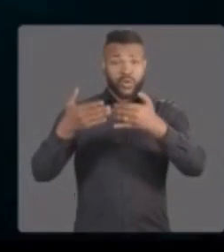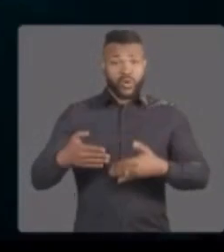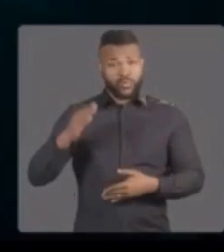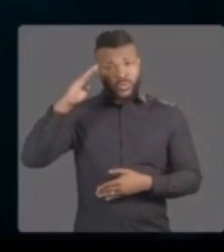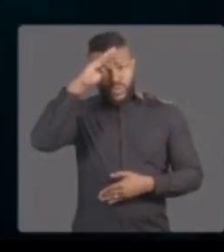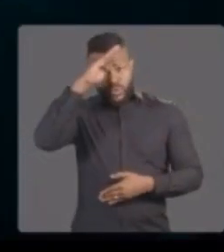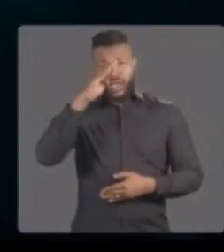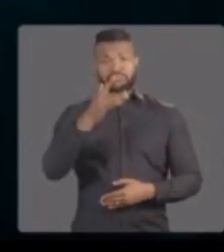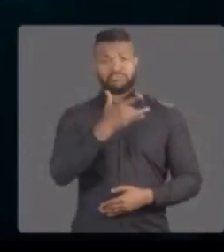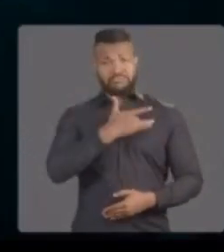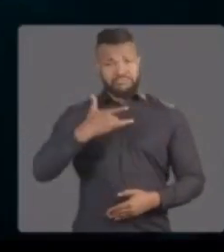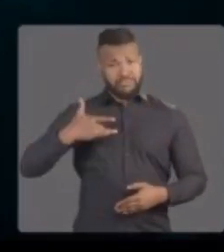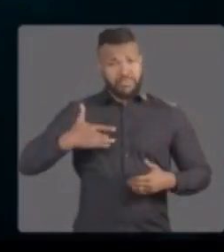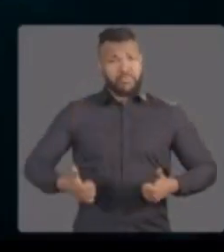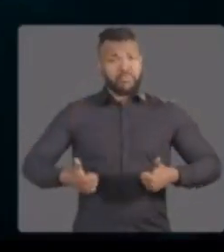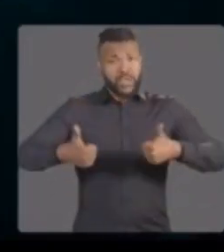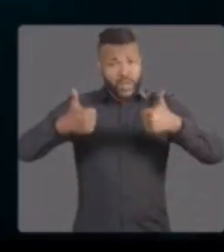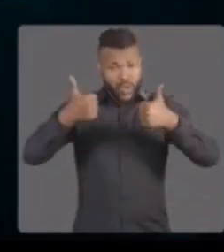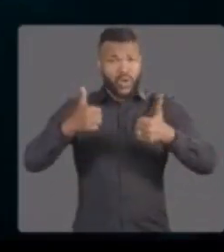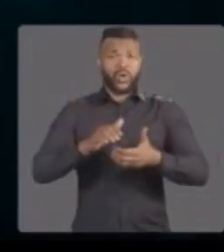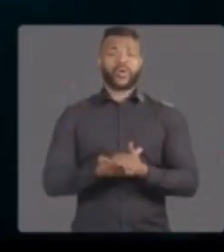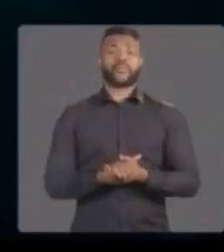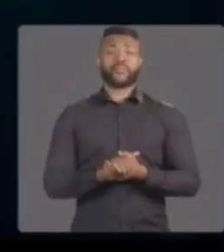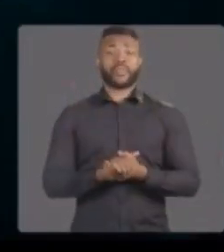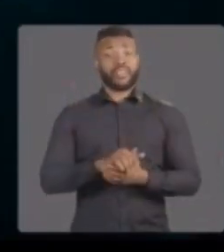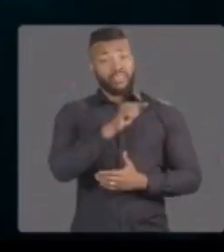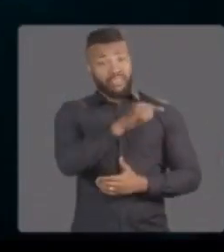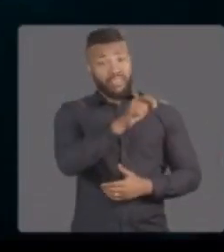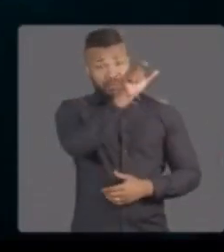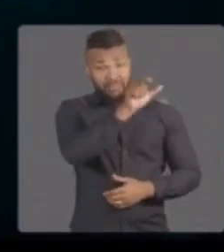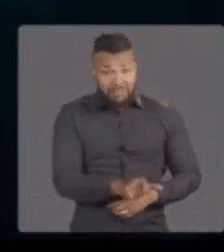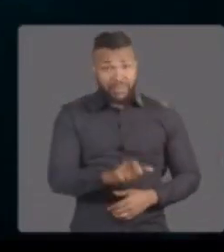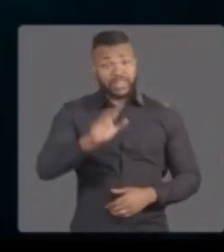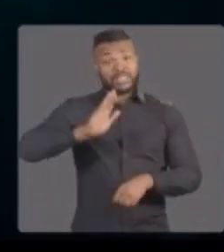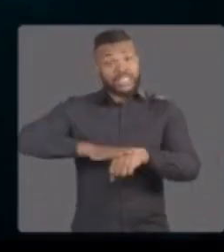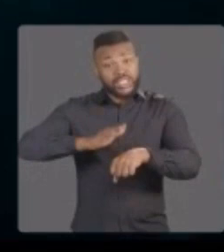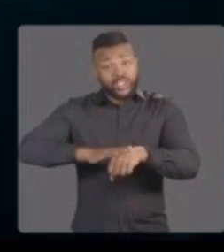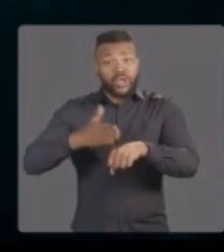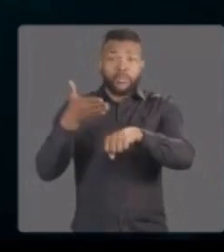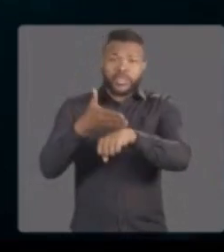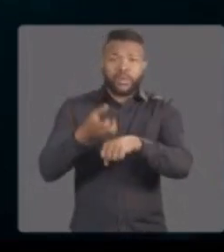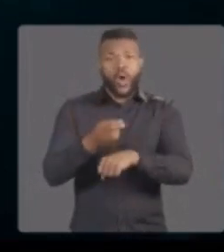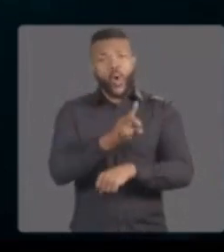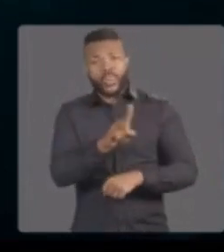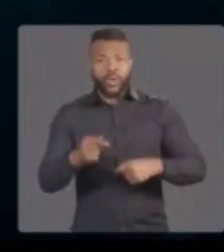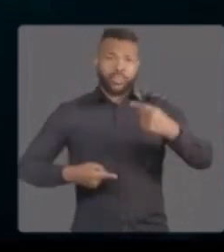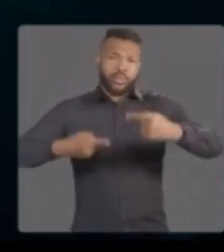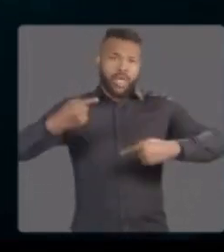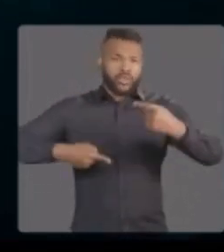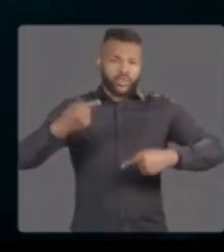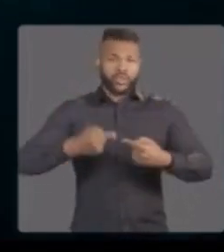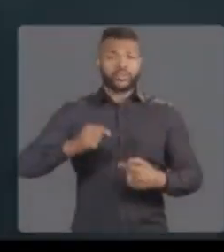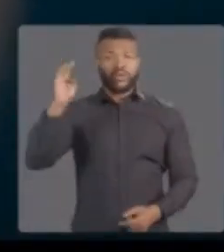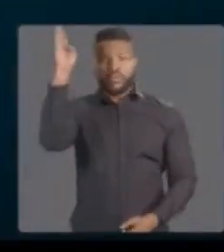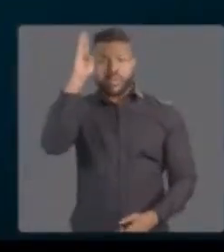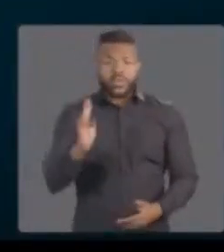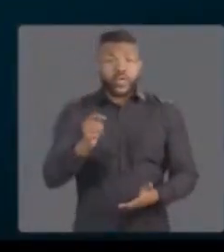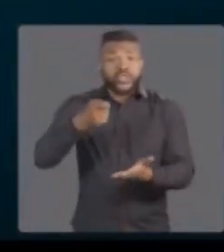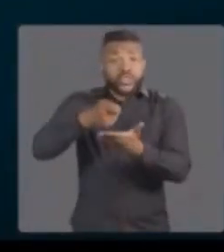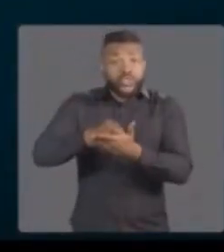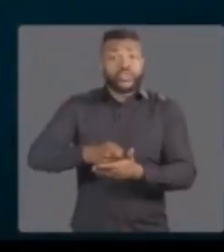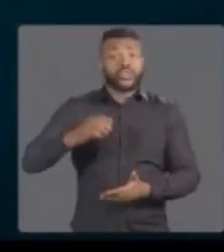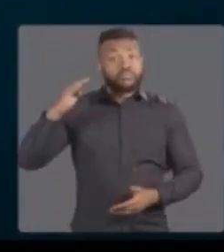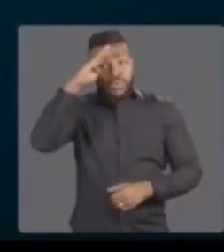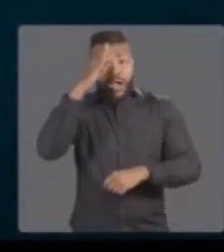Segundo os médicos, Bolsonaro continua apresentando boa evolução clínica e depende do candidato a decisão de participar ou não de debates. O